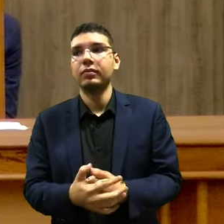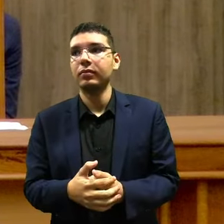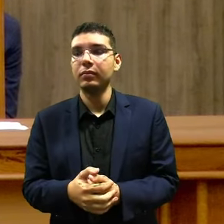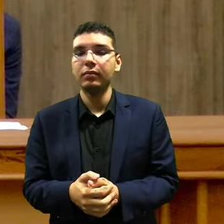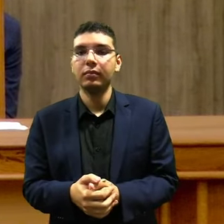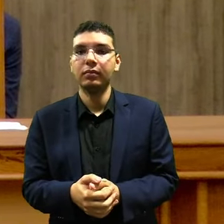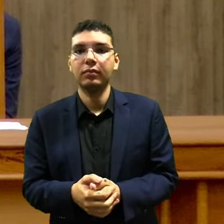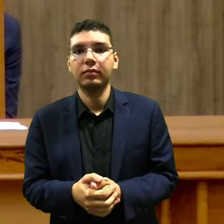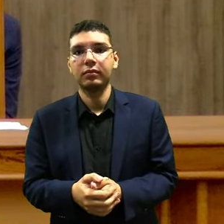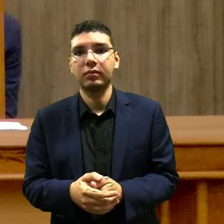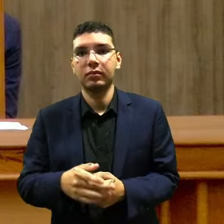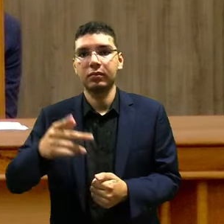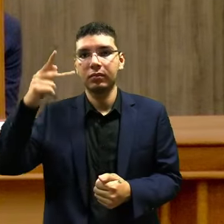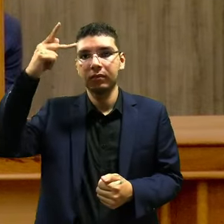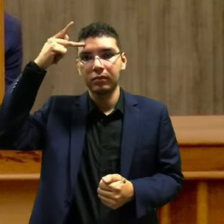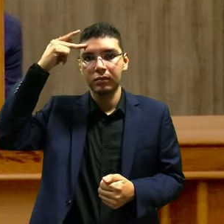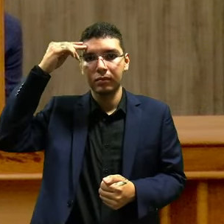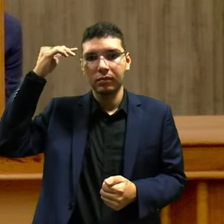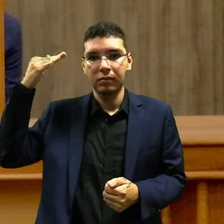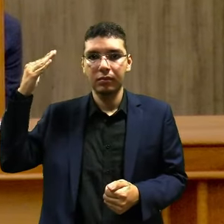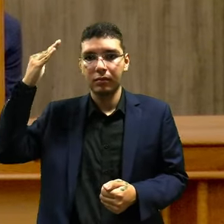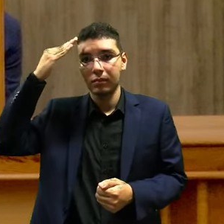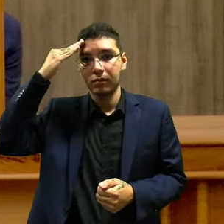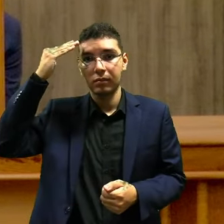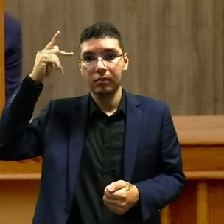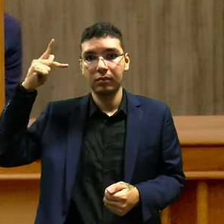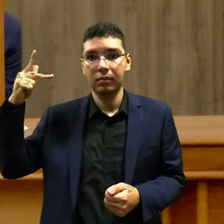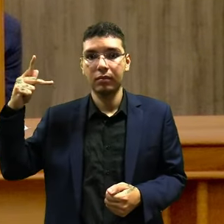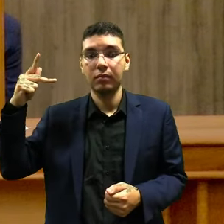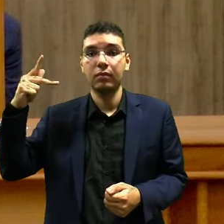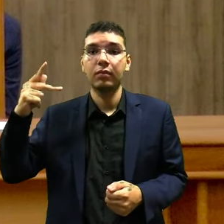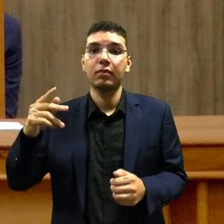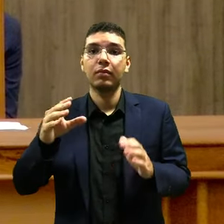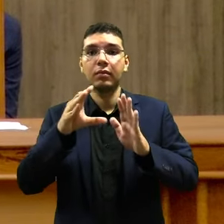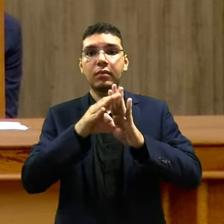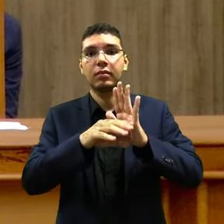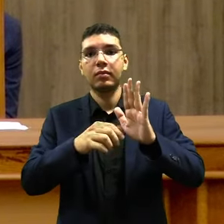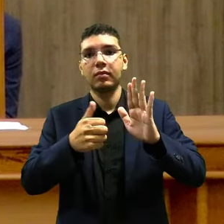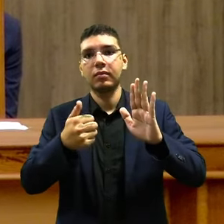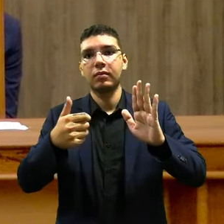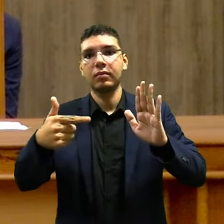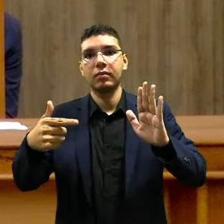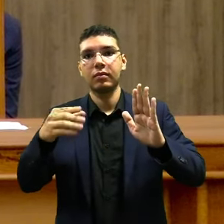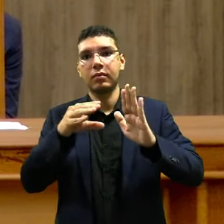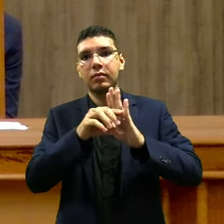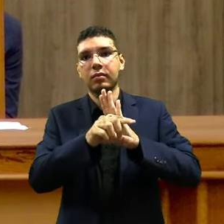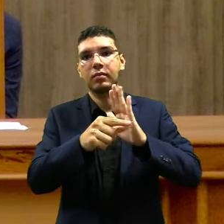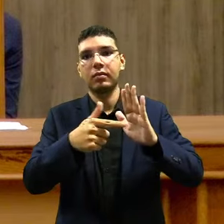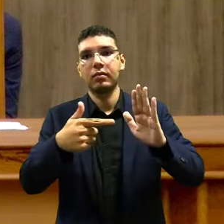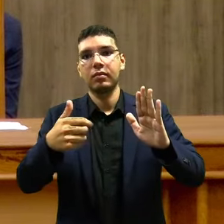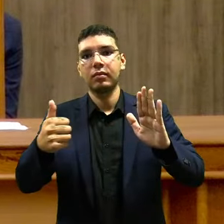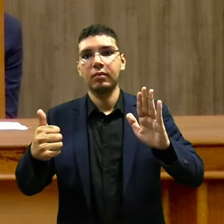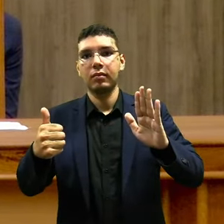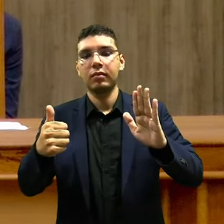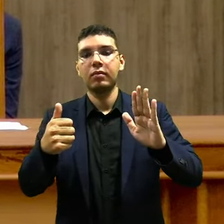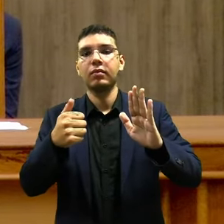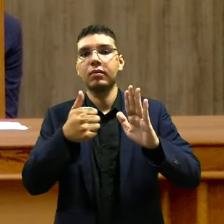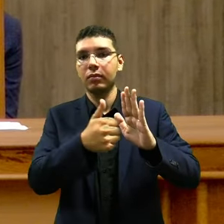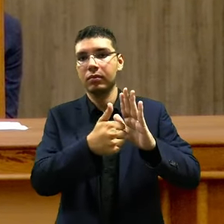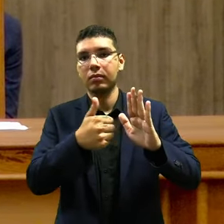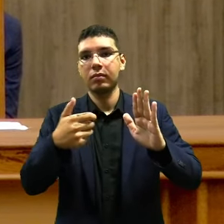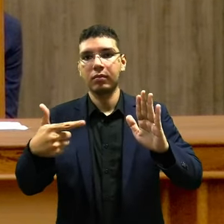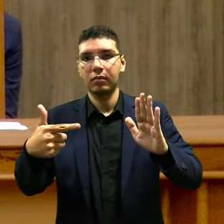provérbio 121 bota aí rapidinho outra coisa quem tem raiz nãoa com negocinho velho irmã eu eu tô assim